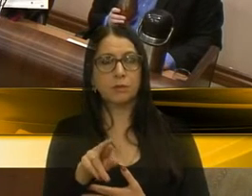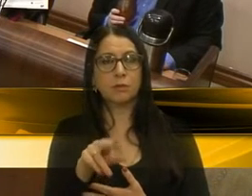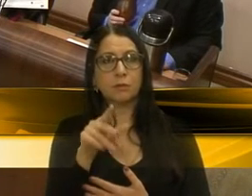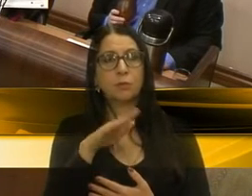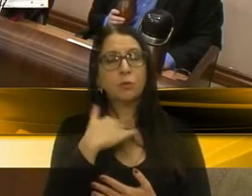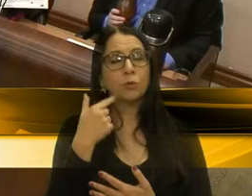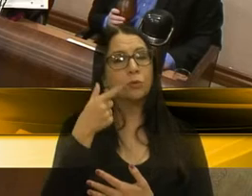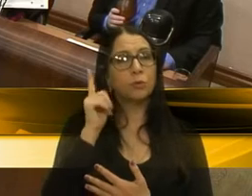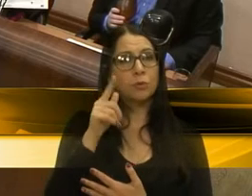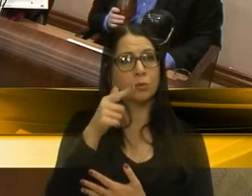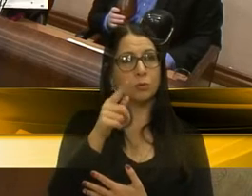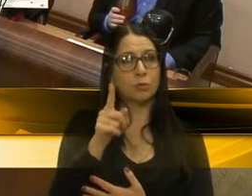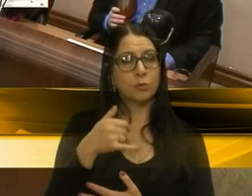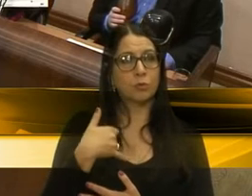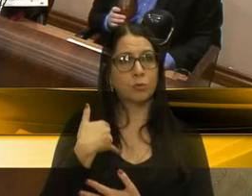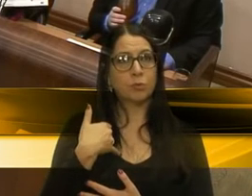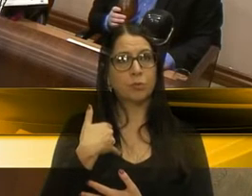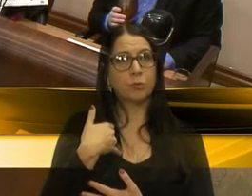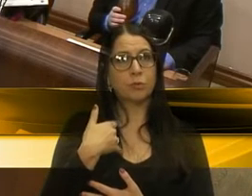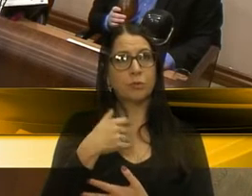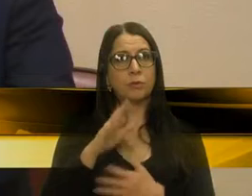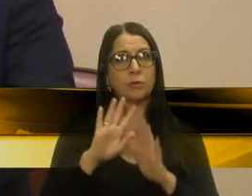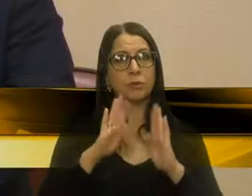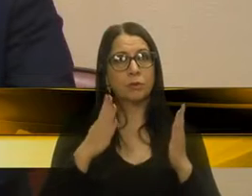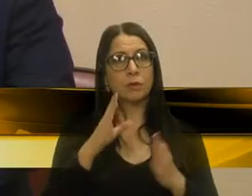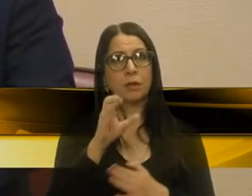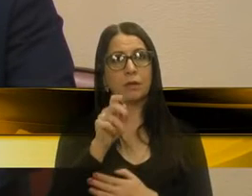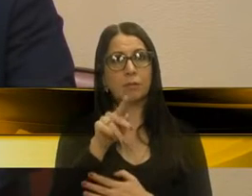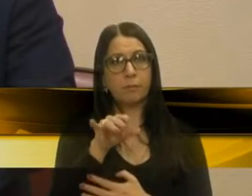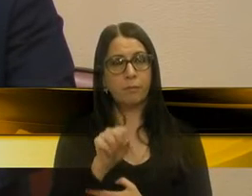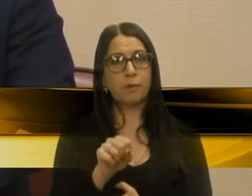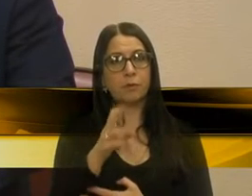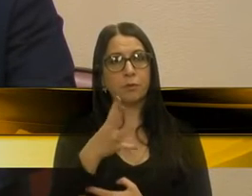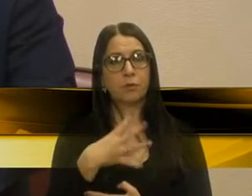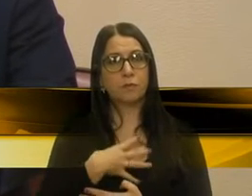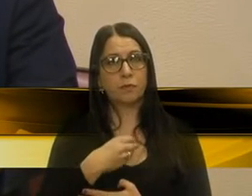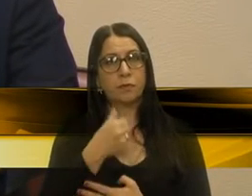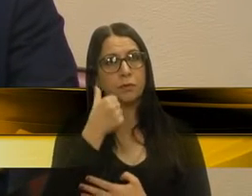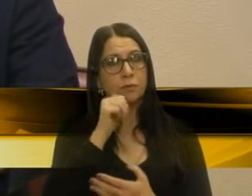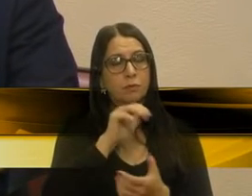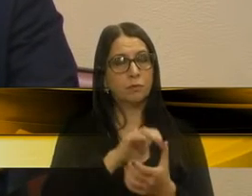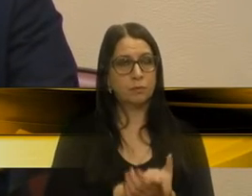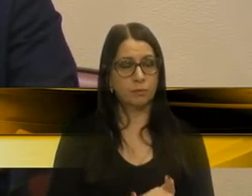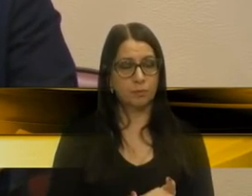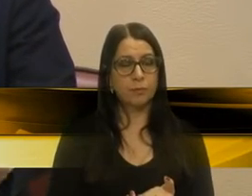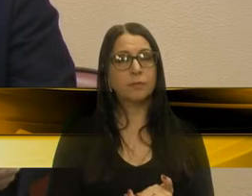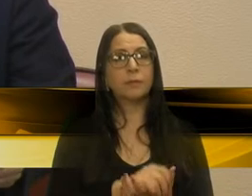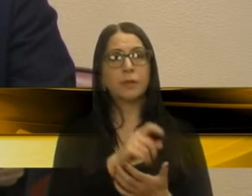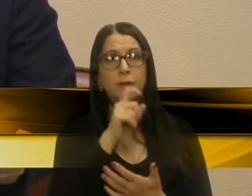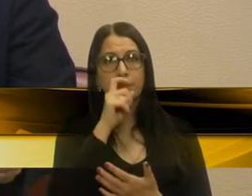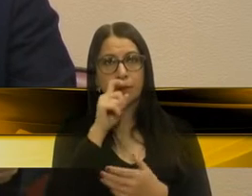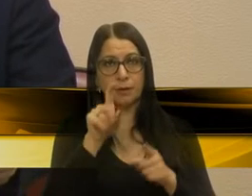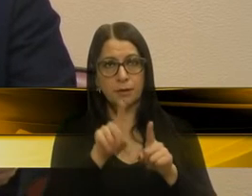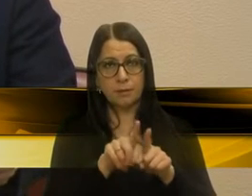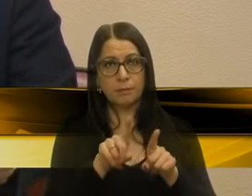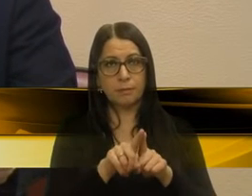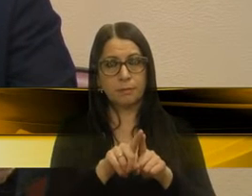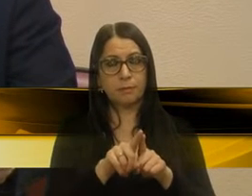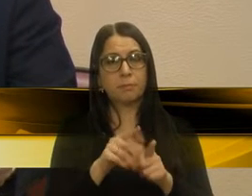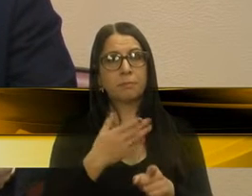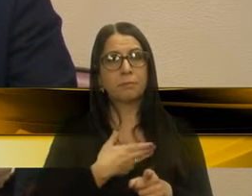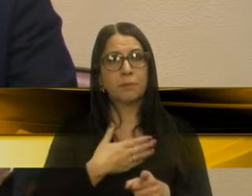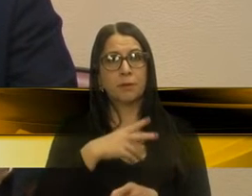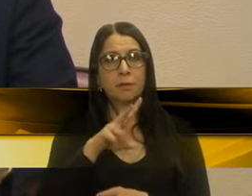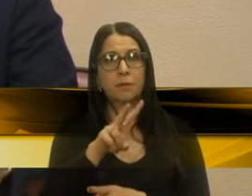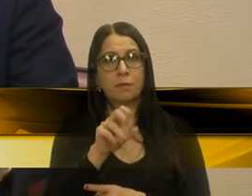anos, está sendo velado nas capelas Cristo Redentor, deixou 4 filhos, deixa a esposa e 4 filhos. É pai também de uma grande amiga,